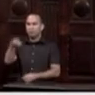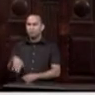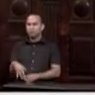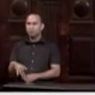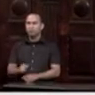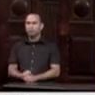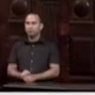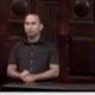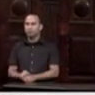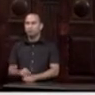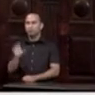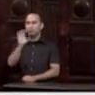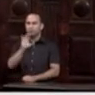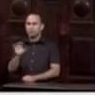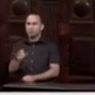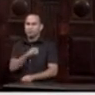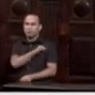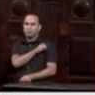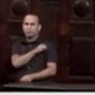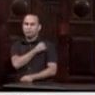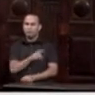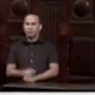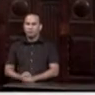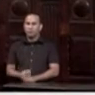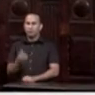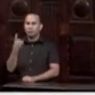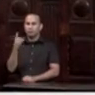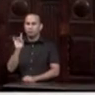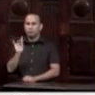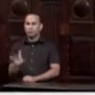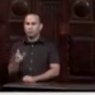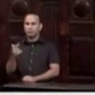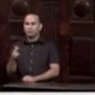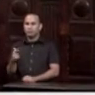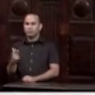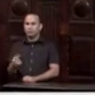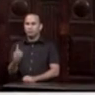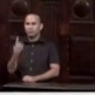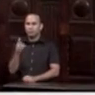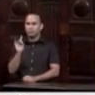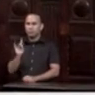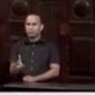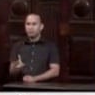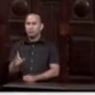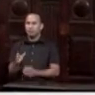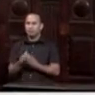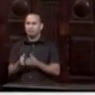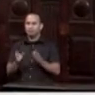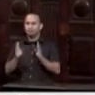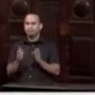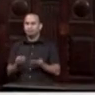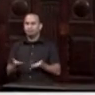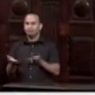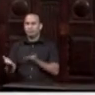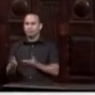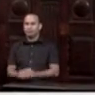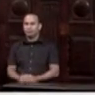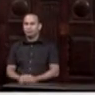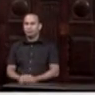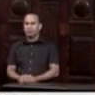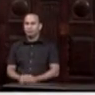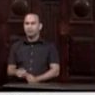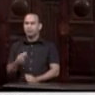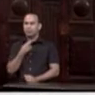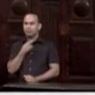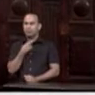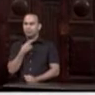Estado do Rio de Janeiro. O único que não teve até agora uma única unidade entregue. Isso é um absurdo, isso